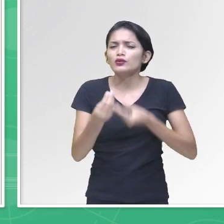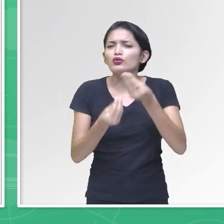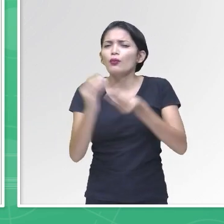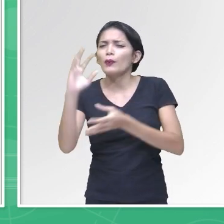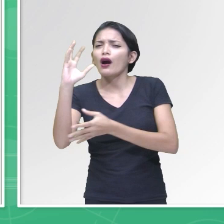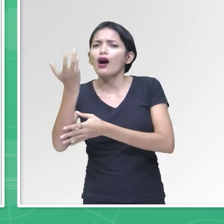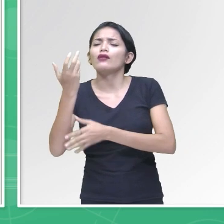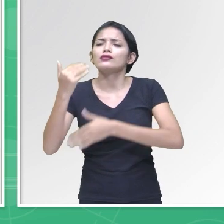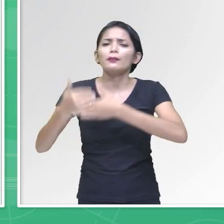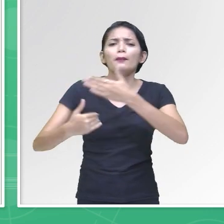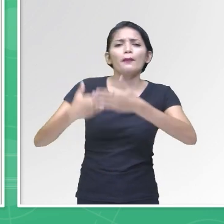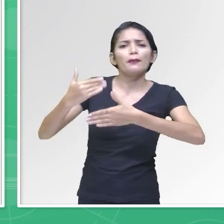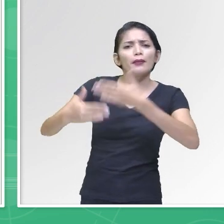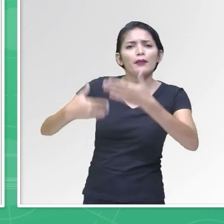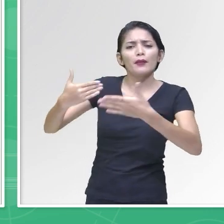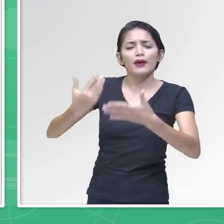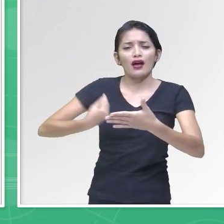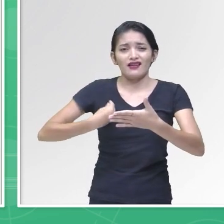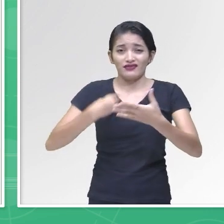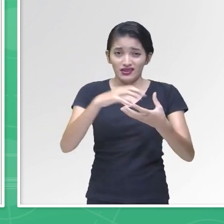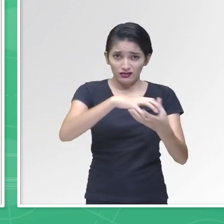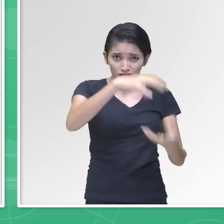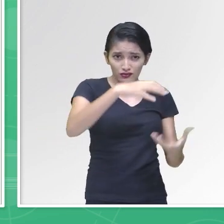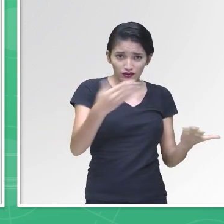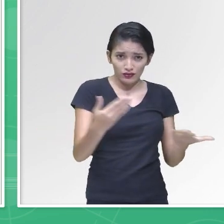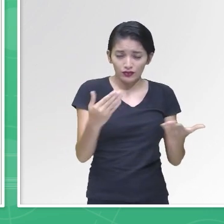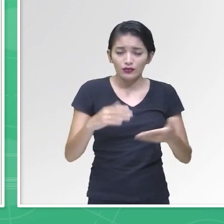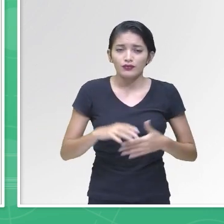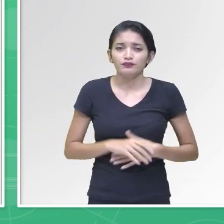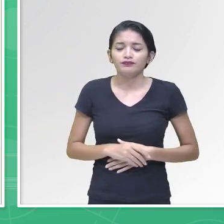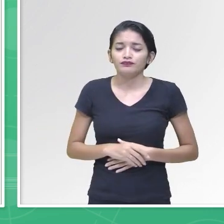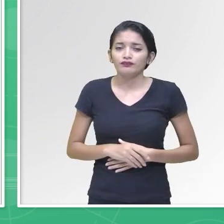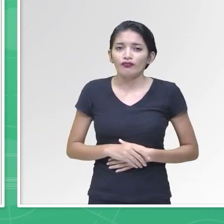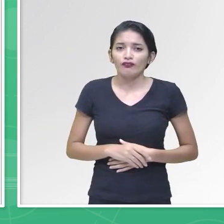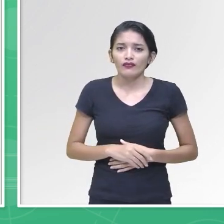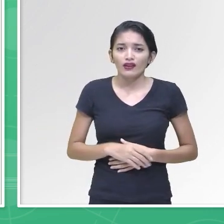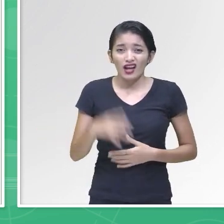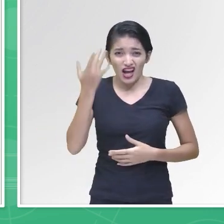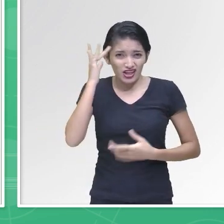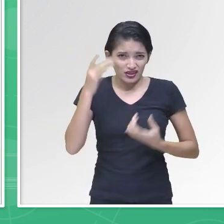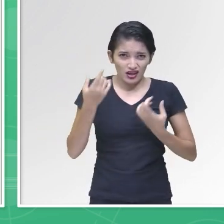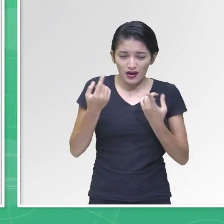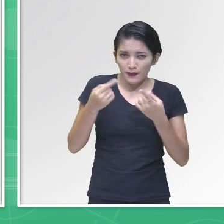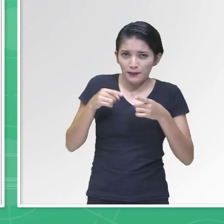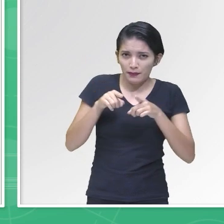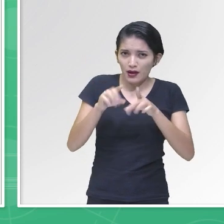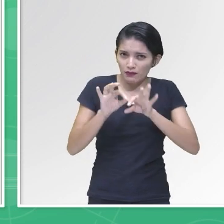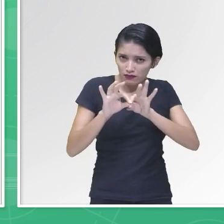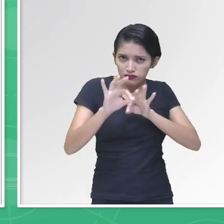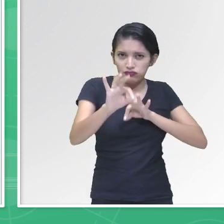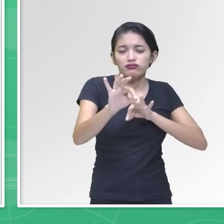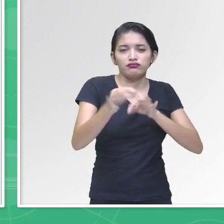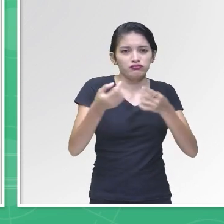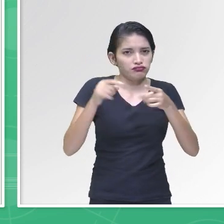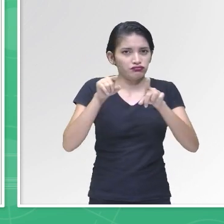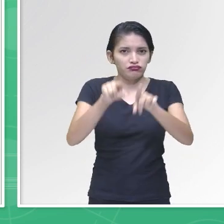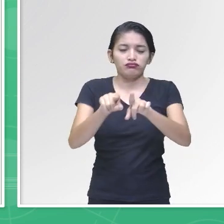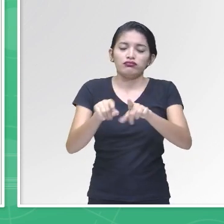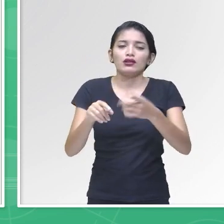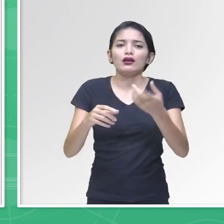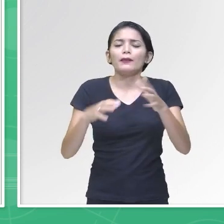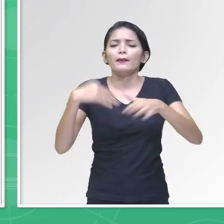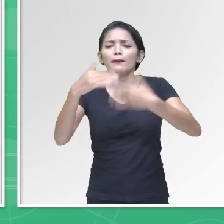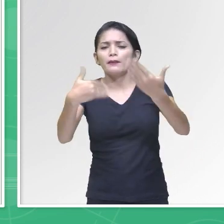transição para a vida adulta hoje? Será que ela ainda é linear? O processo de transição para a vida